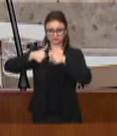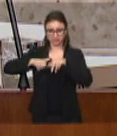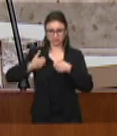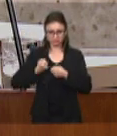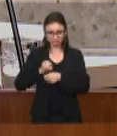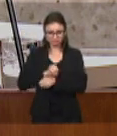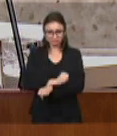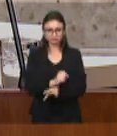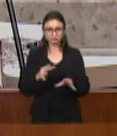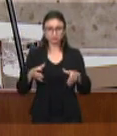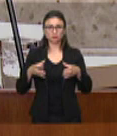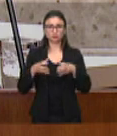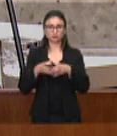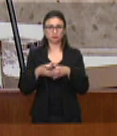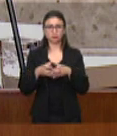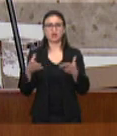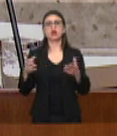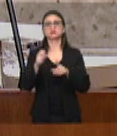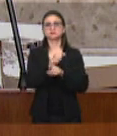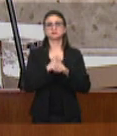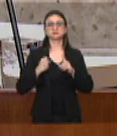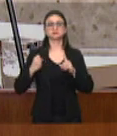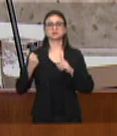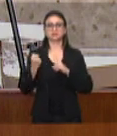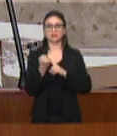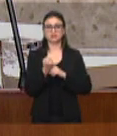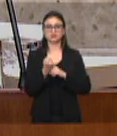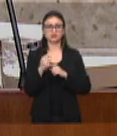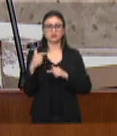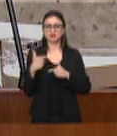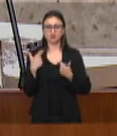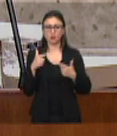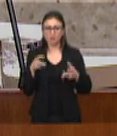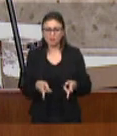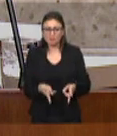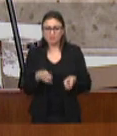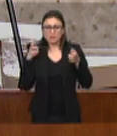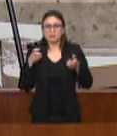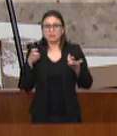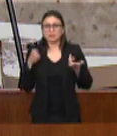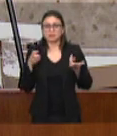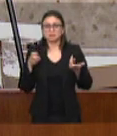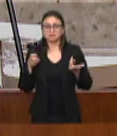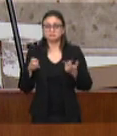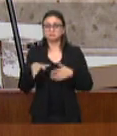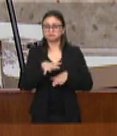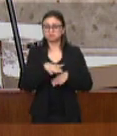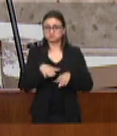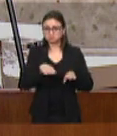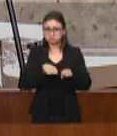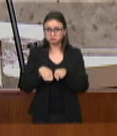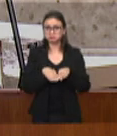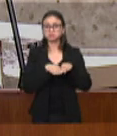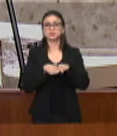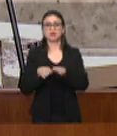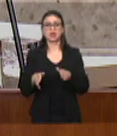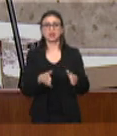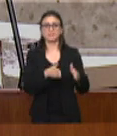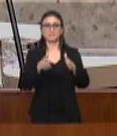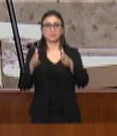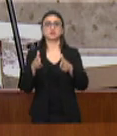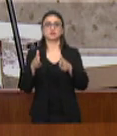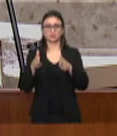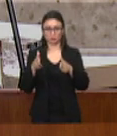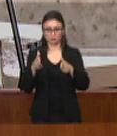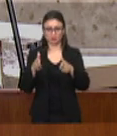colonial com uma sociedade que não absorveu a lição de pavimentar um caminho de